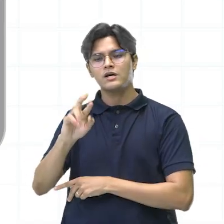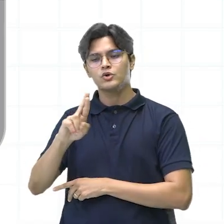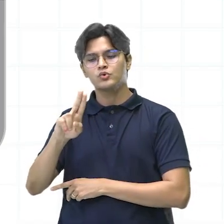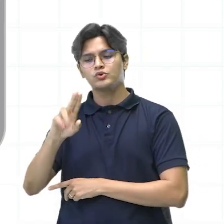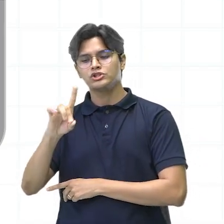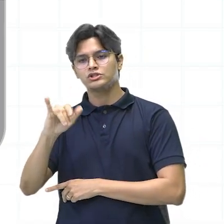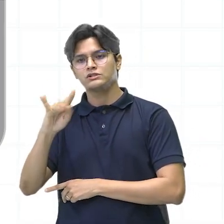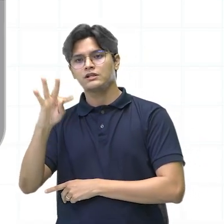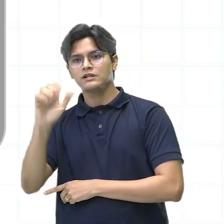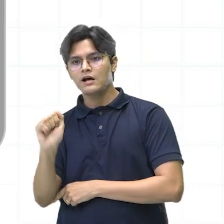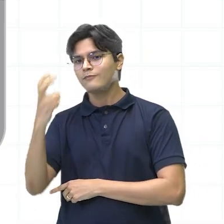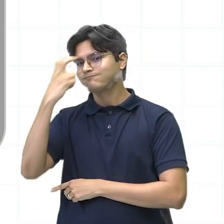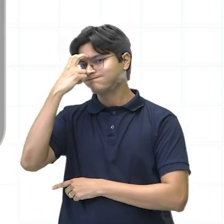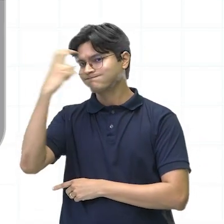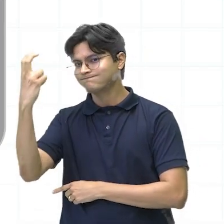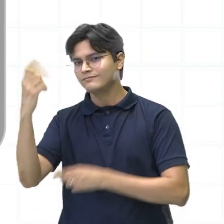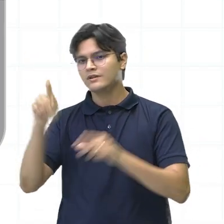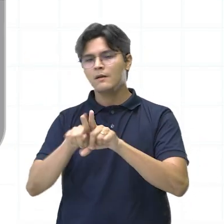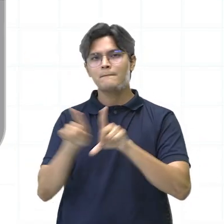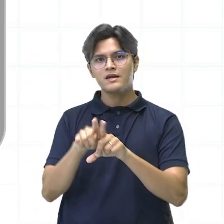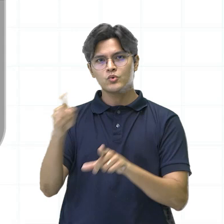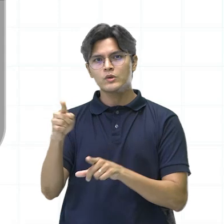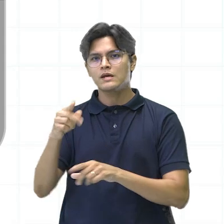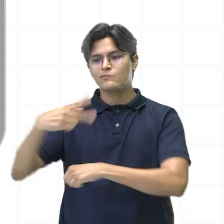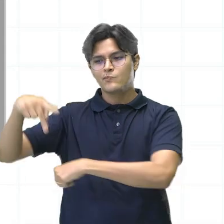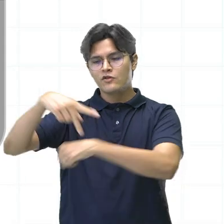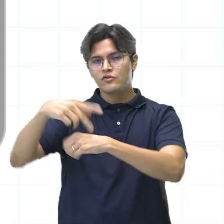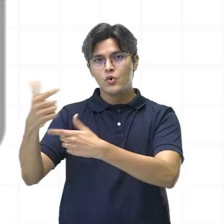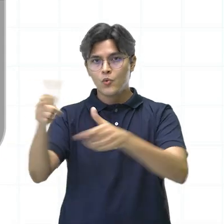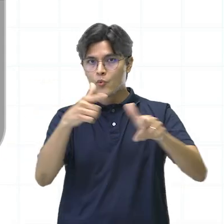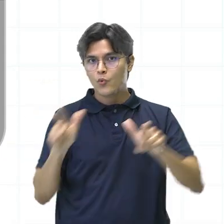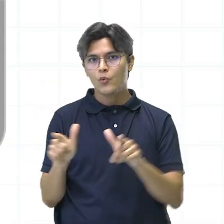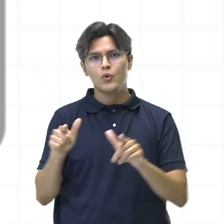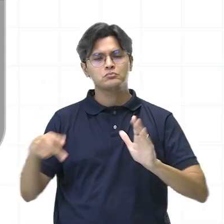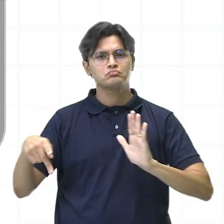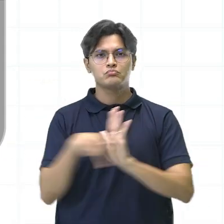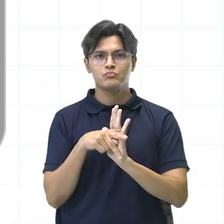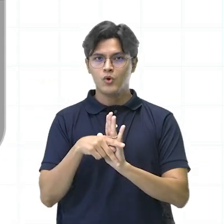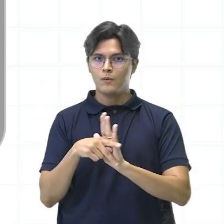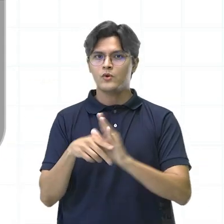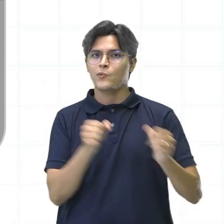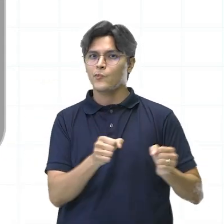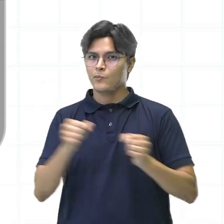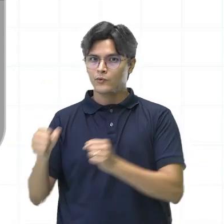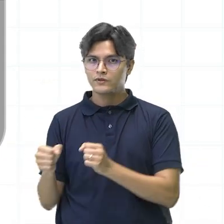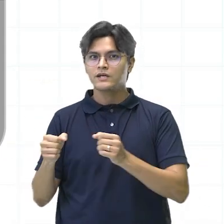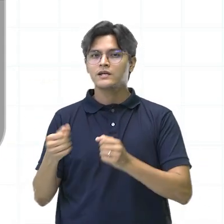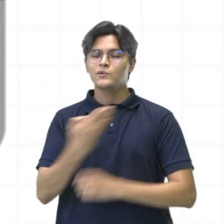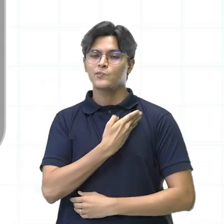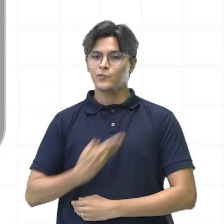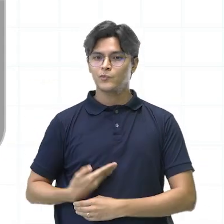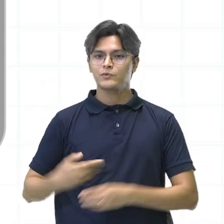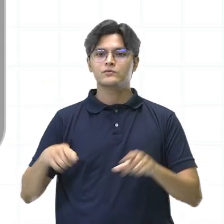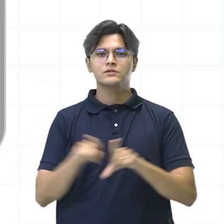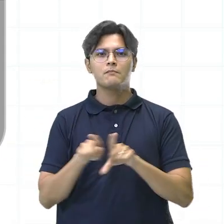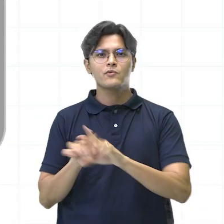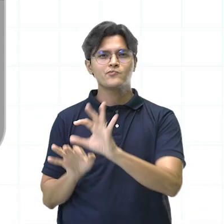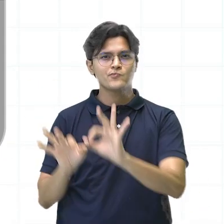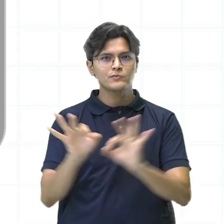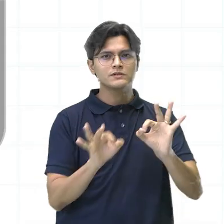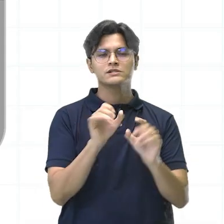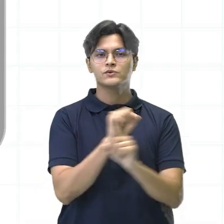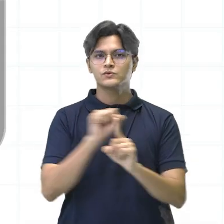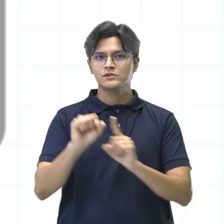que pertencem aos poderes públicos, a organismos sociais e a particulares nacionais, a